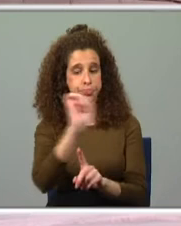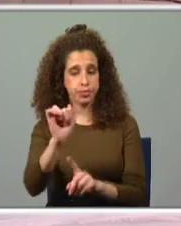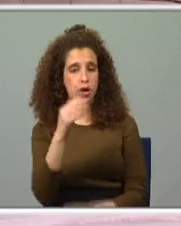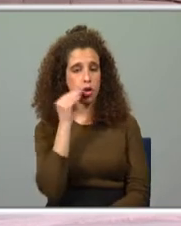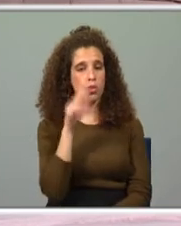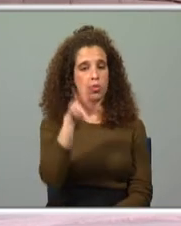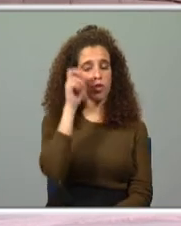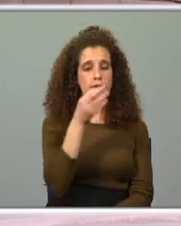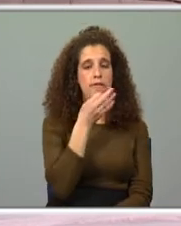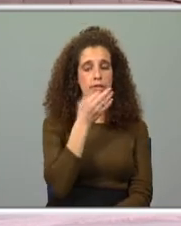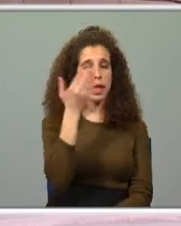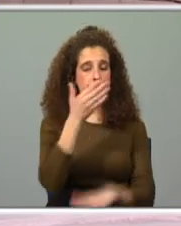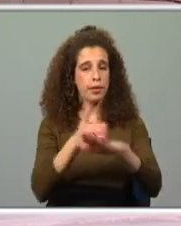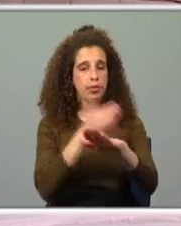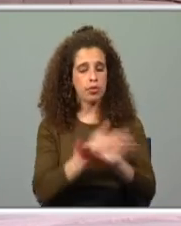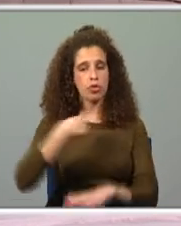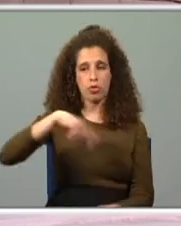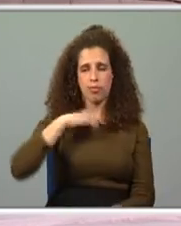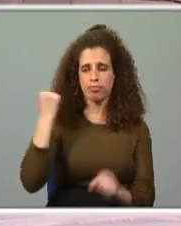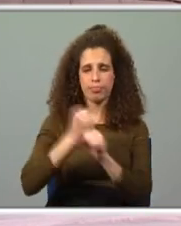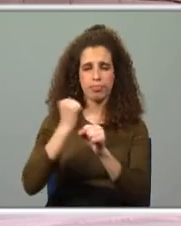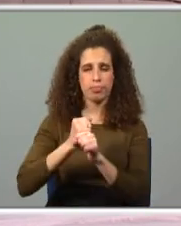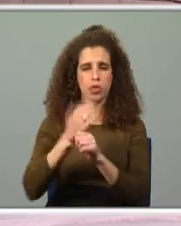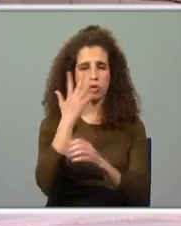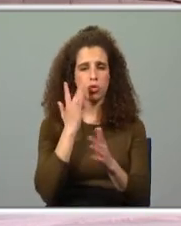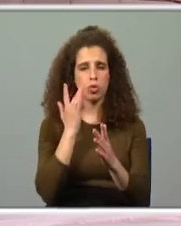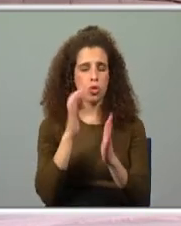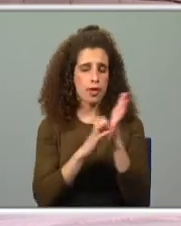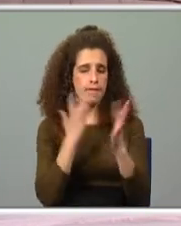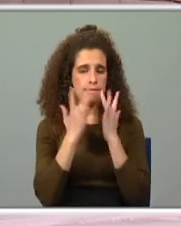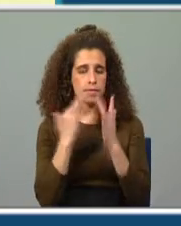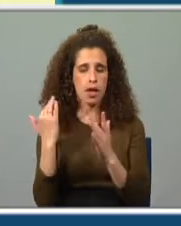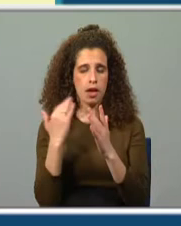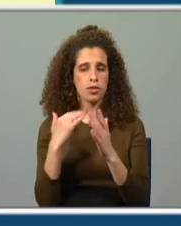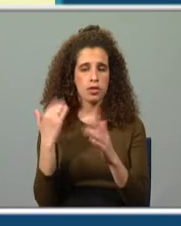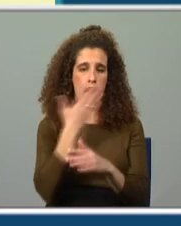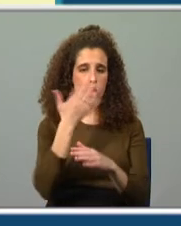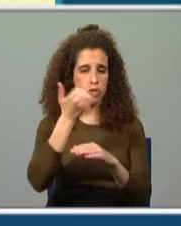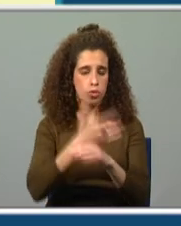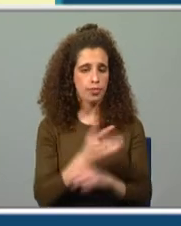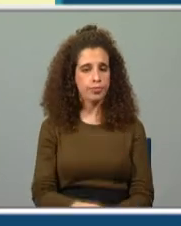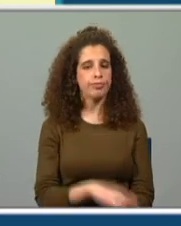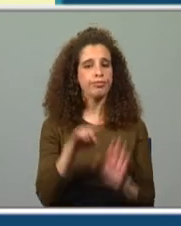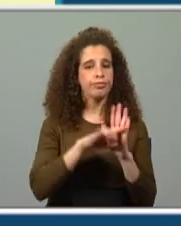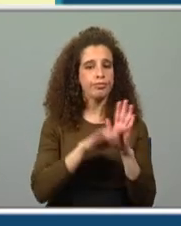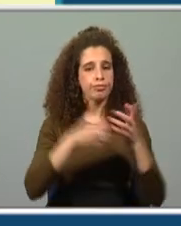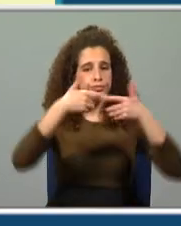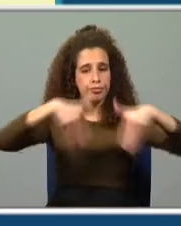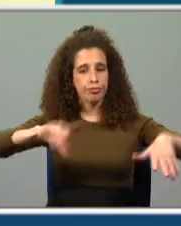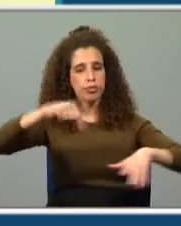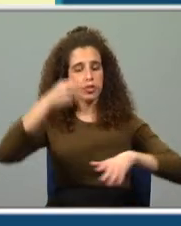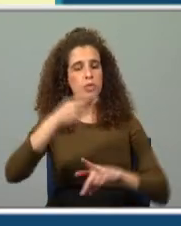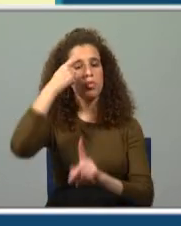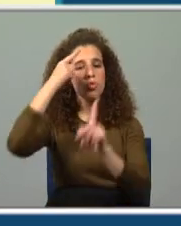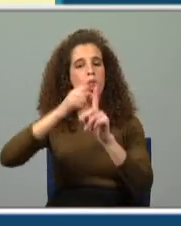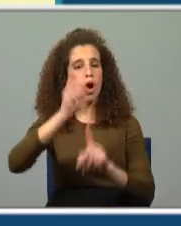ouviram falar em blocos anteriores, nós já temos vindo a trabalhar o texto dramático noutros blocos, temos as indicações cênicas e depois temos a sua